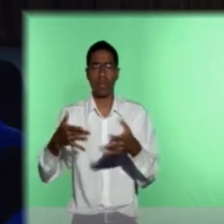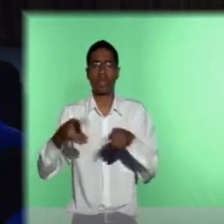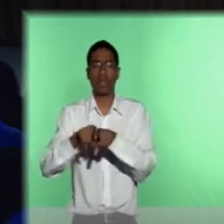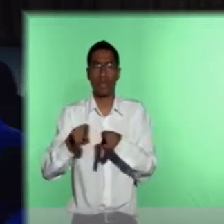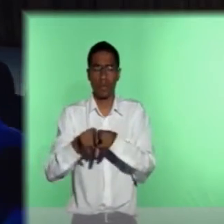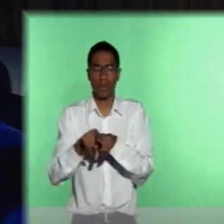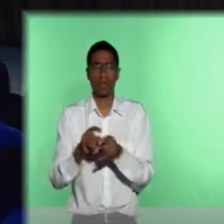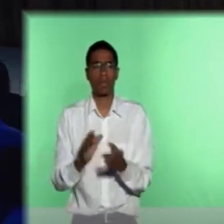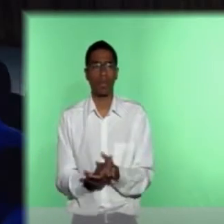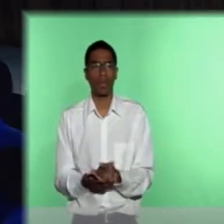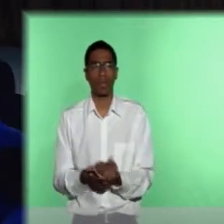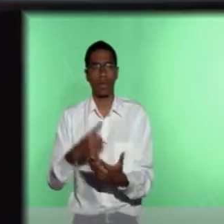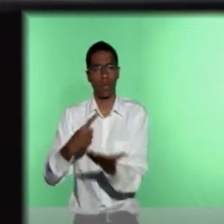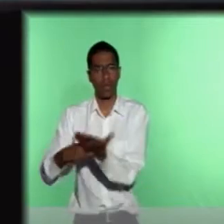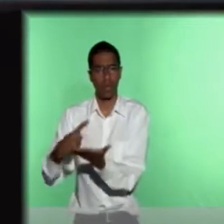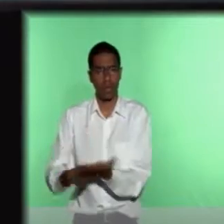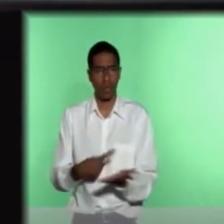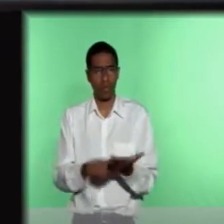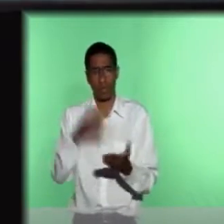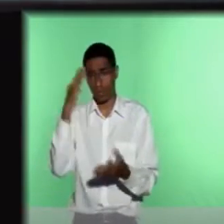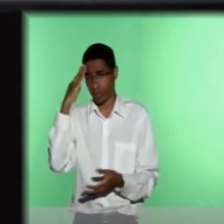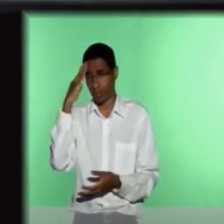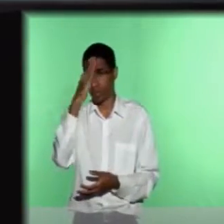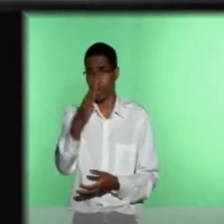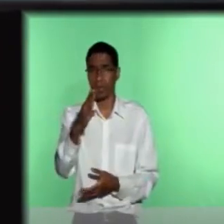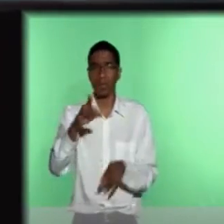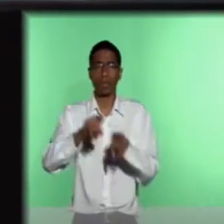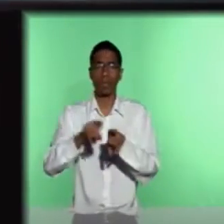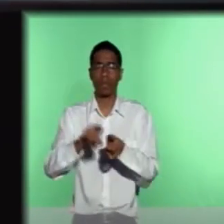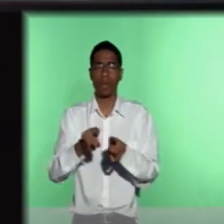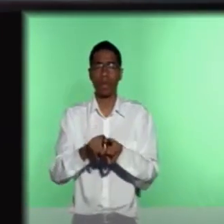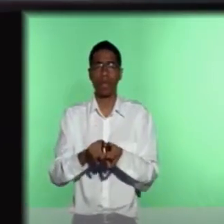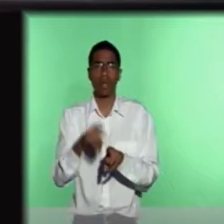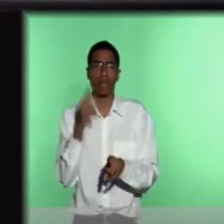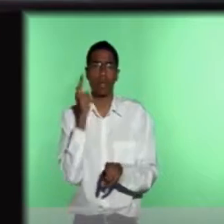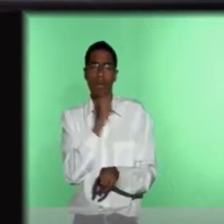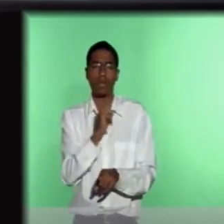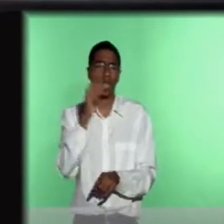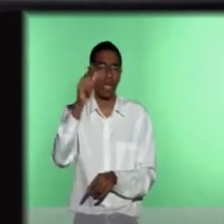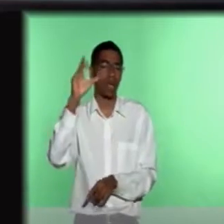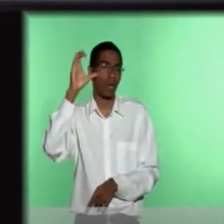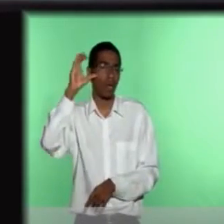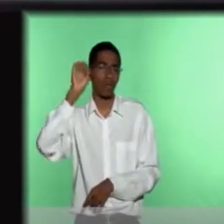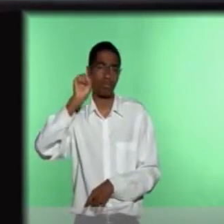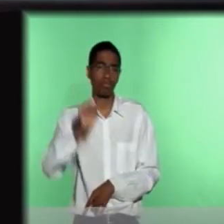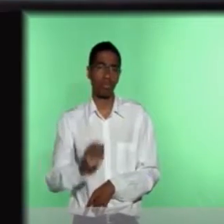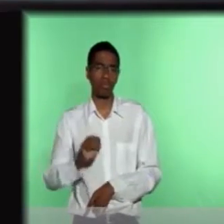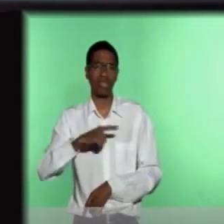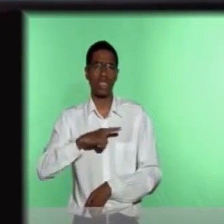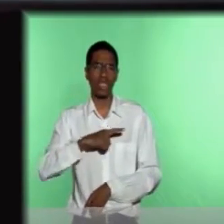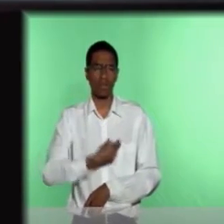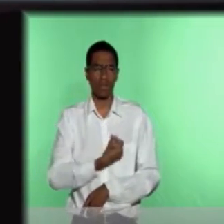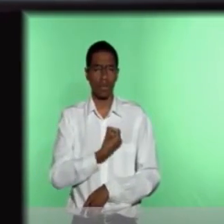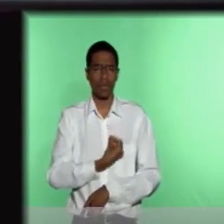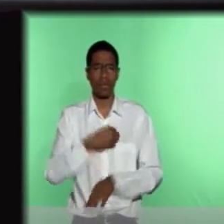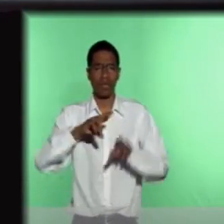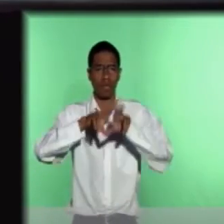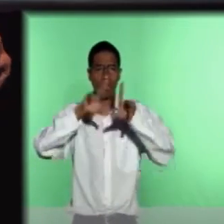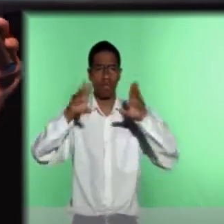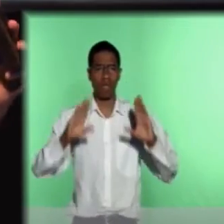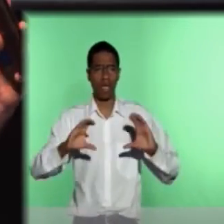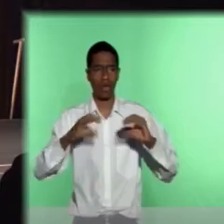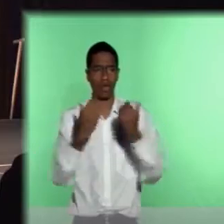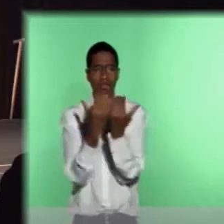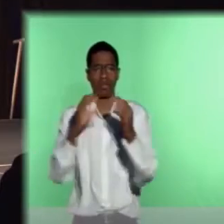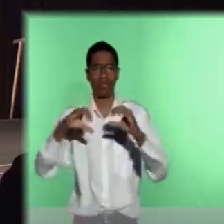foi o acordo central, né? Para chegar na Coreia do Sul, nós tivemos vários eventos. E em Mascate teve